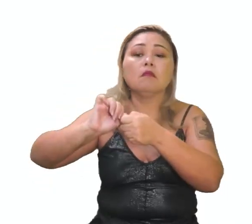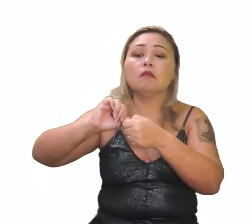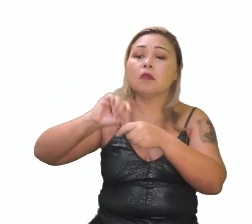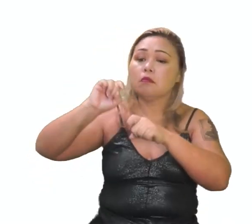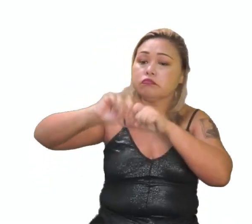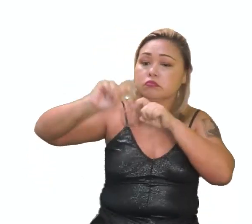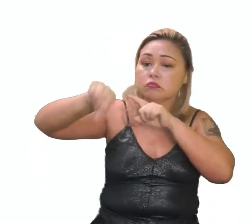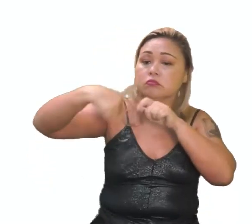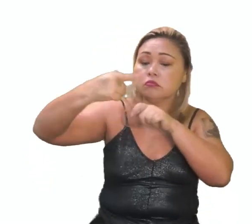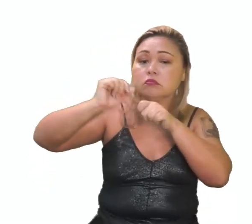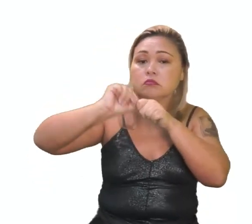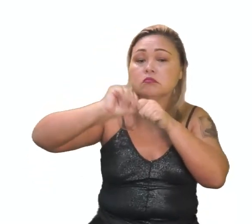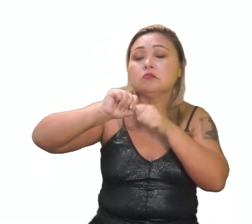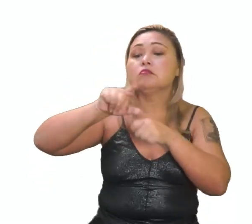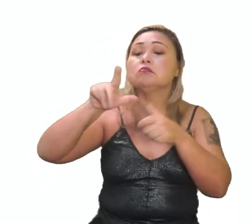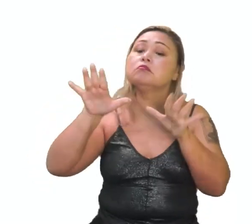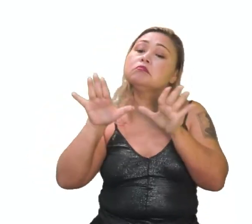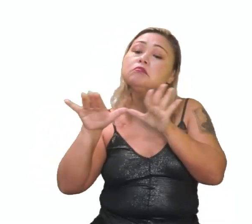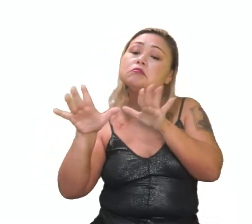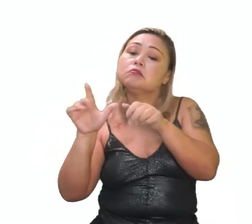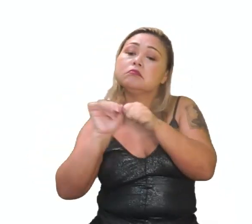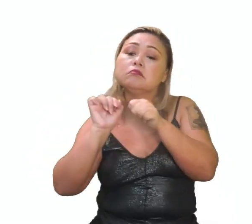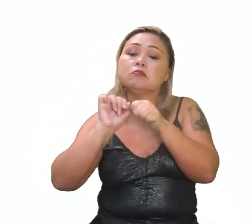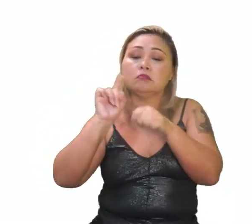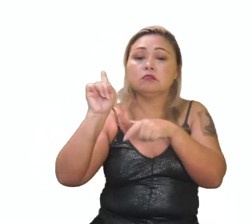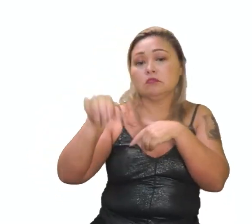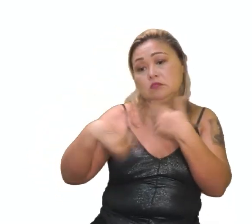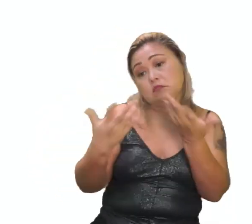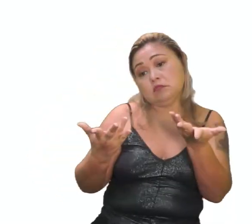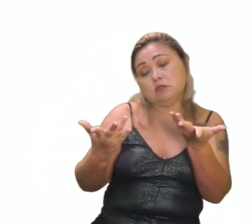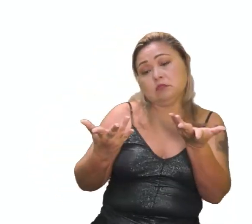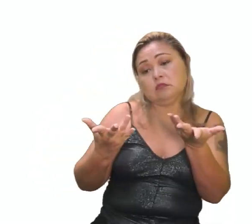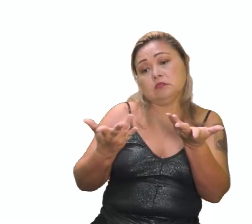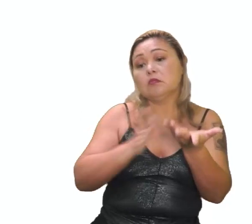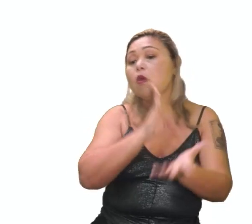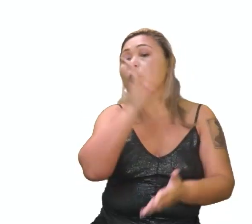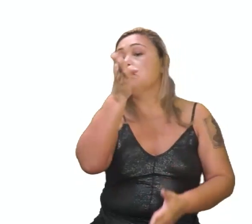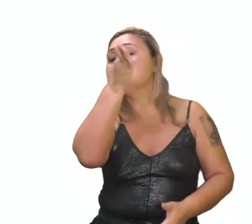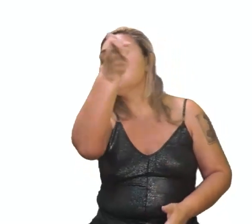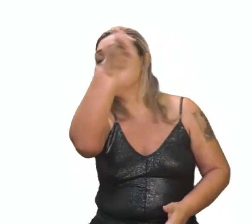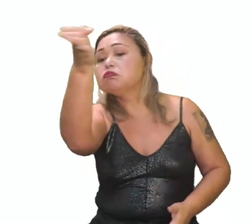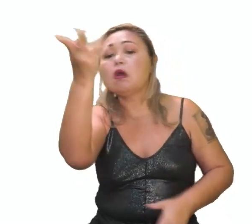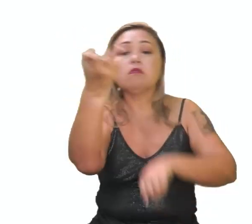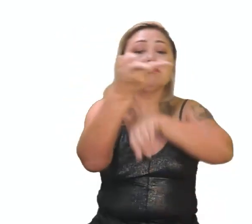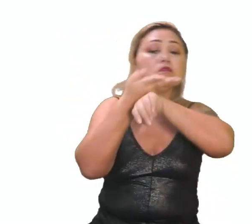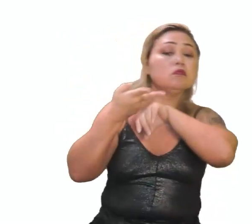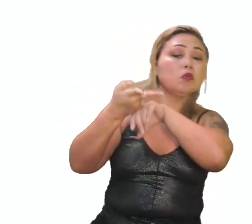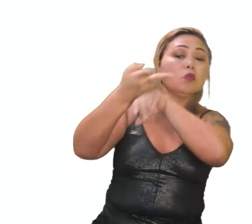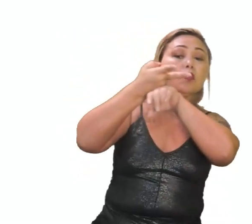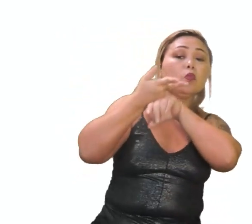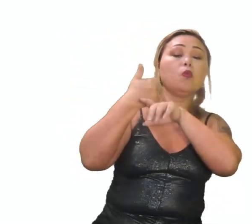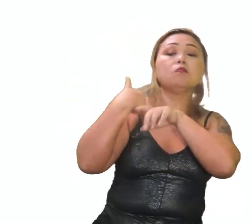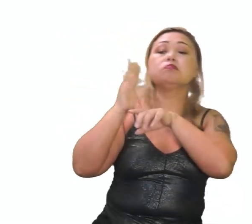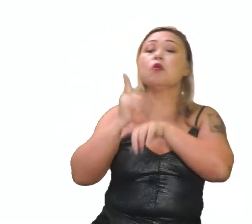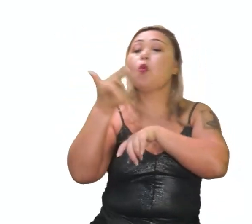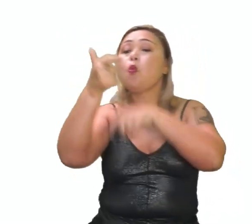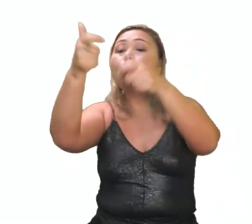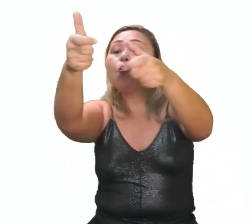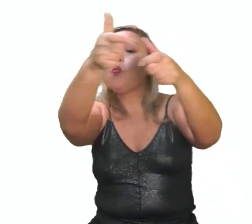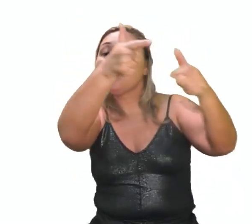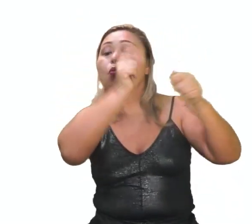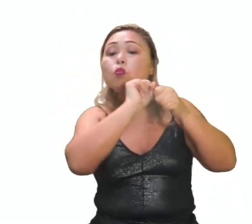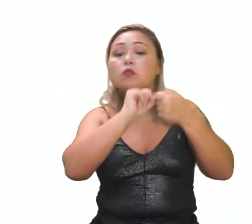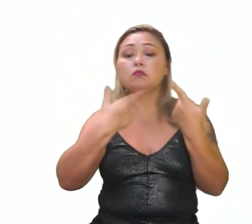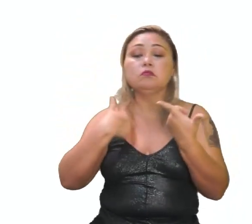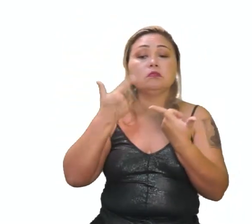se reproduzir, mas essas aves têm locomoção, né? Então eles vão buscar, vão procurar abrigo, vão